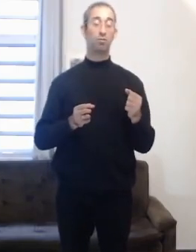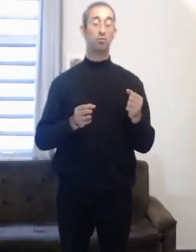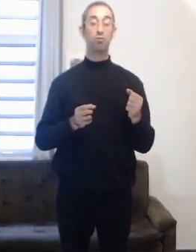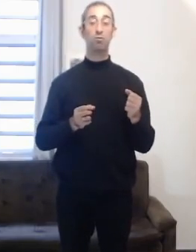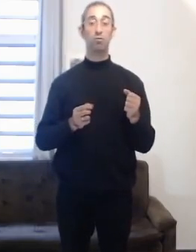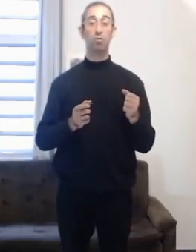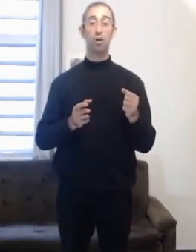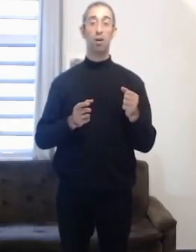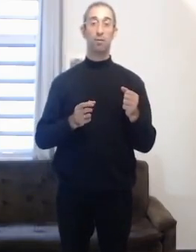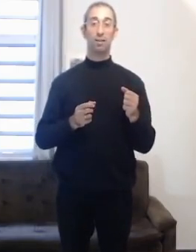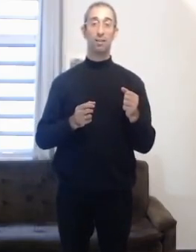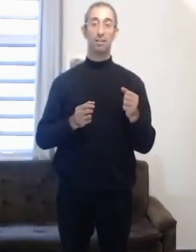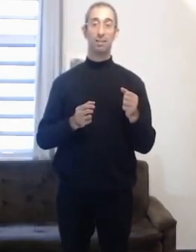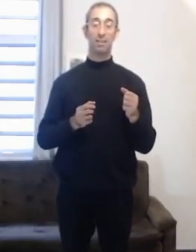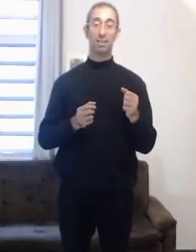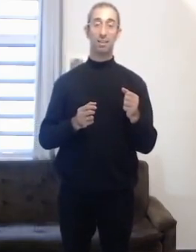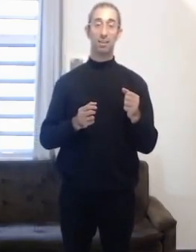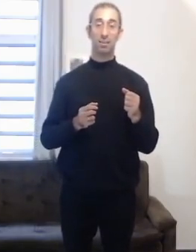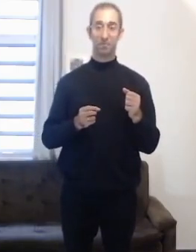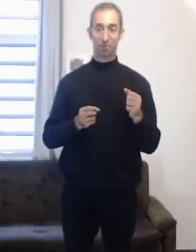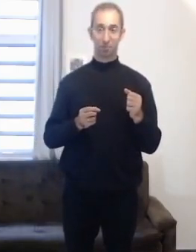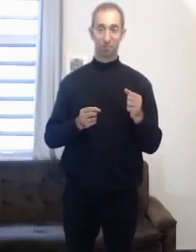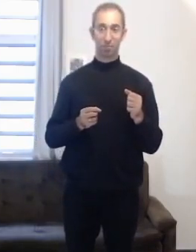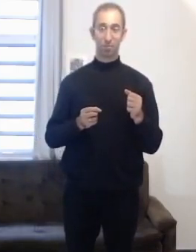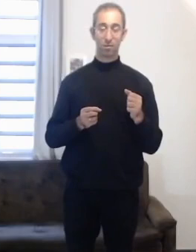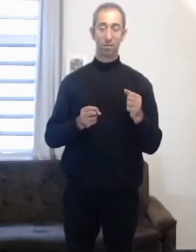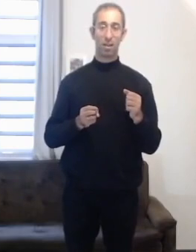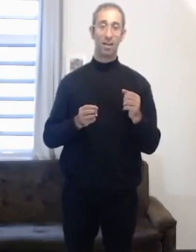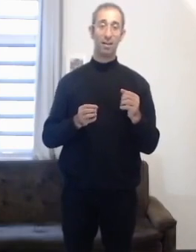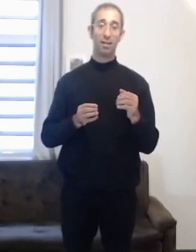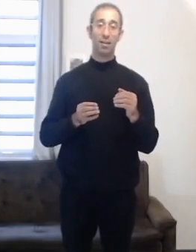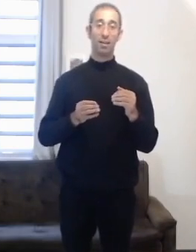influenciando o nosso estudo, poderia ser que